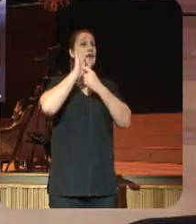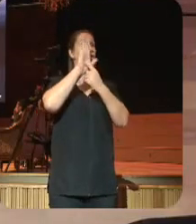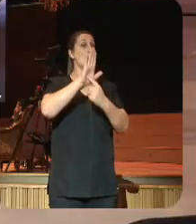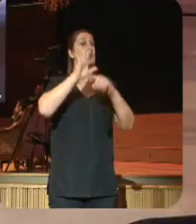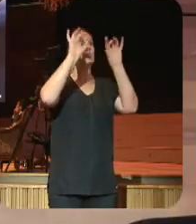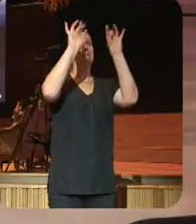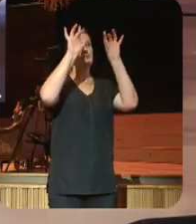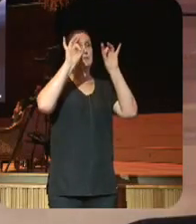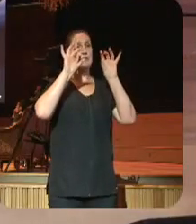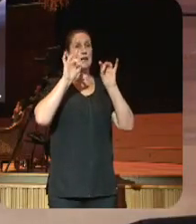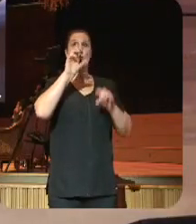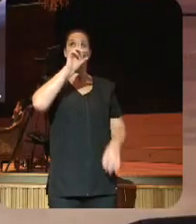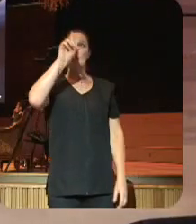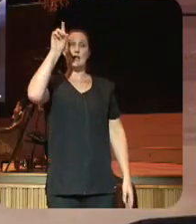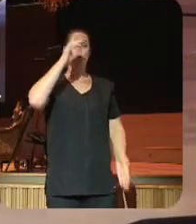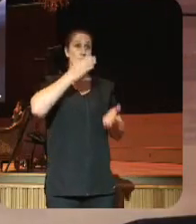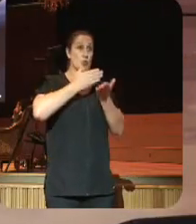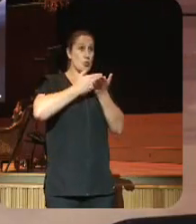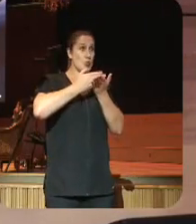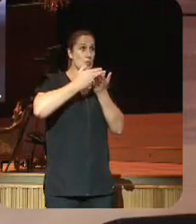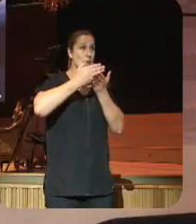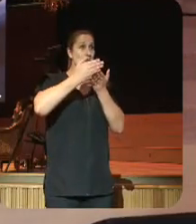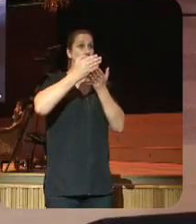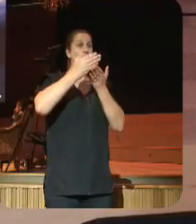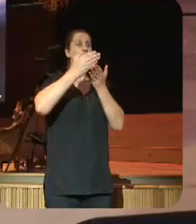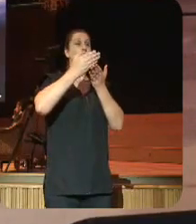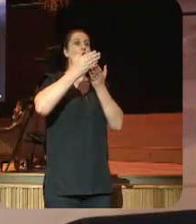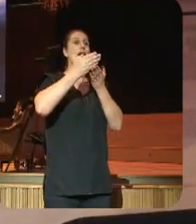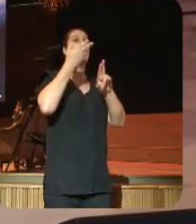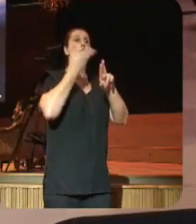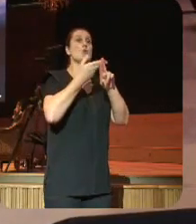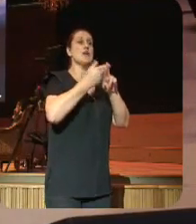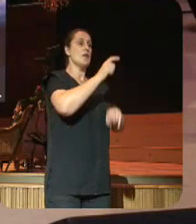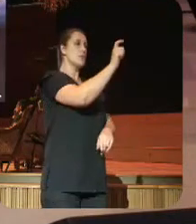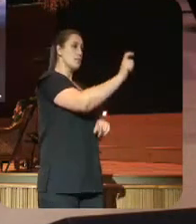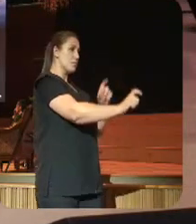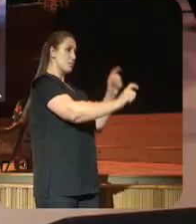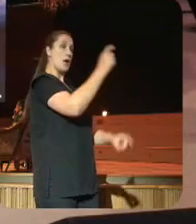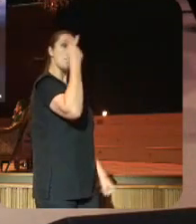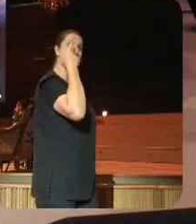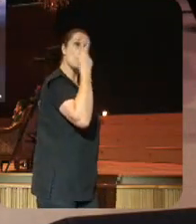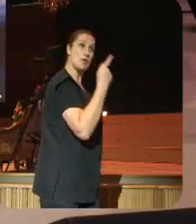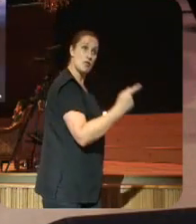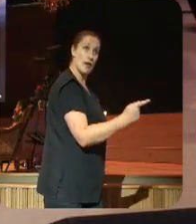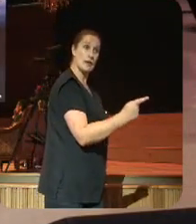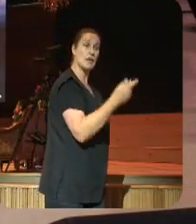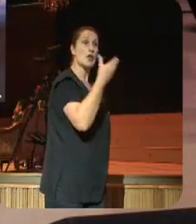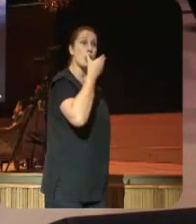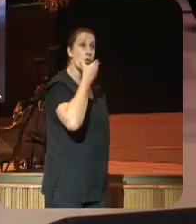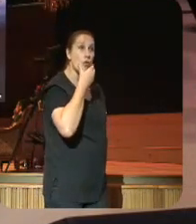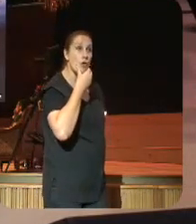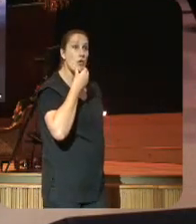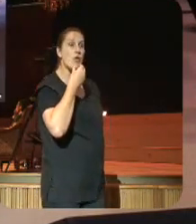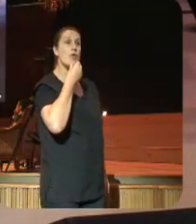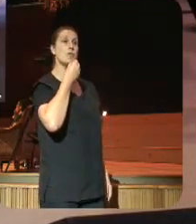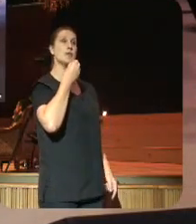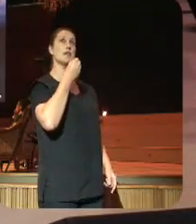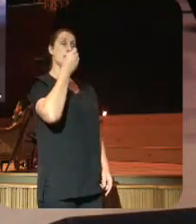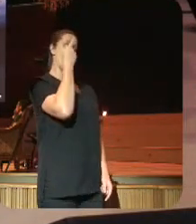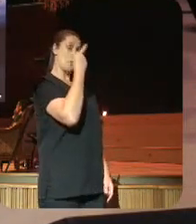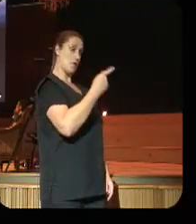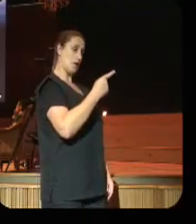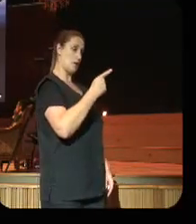é quando Deus começou a usar profetas, quando Deus começou a usar homens inspirados por Deus